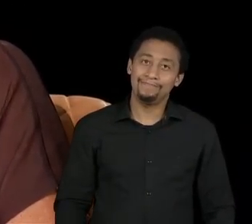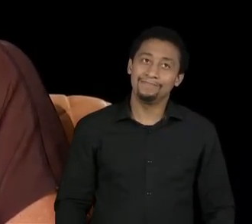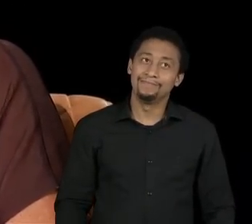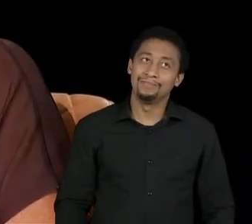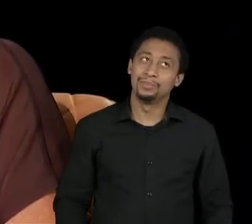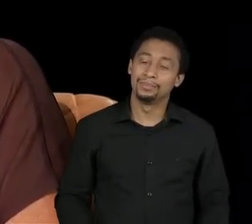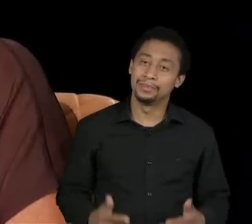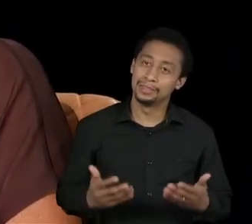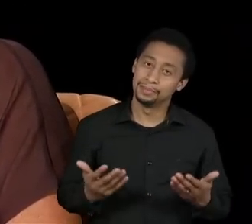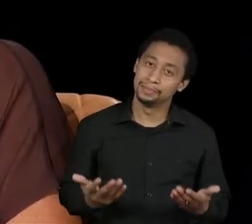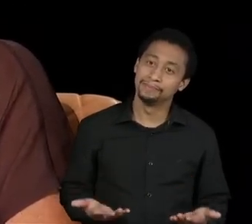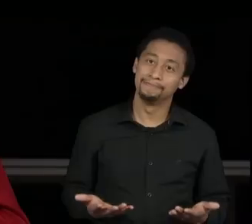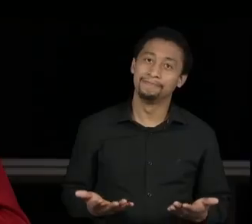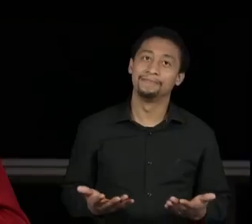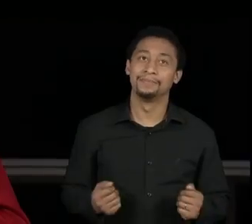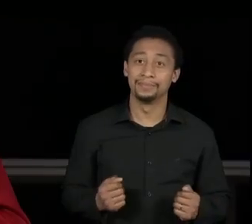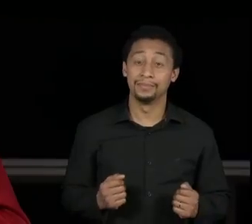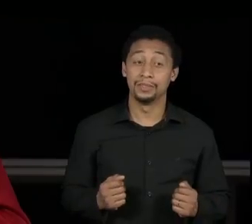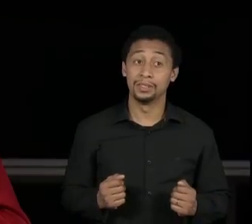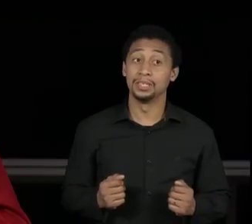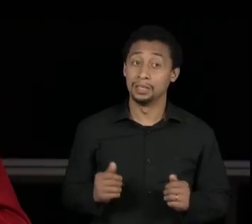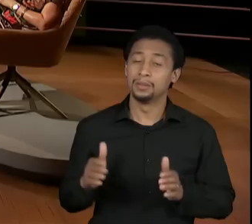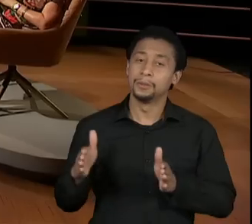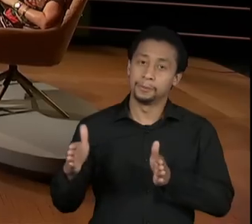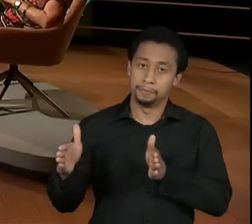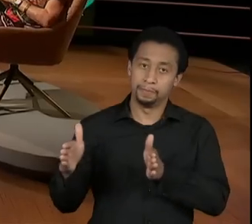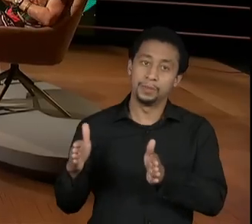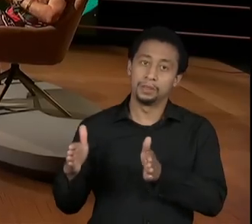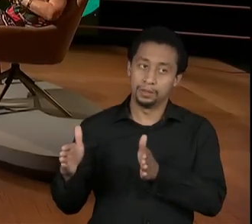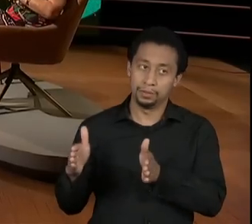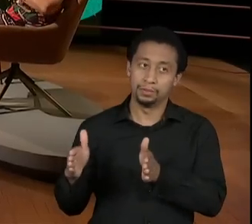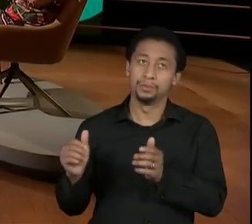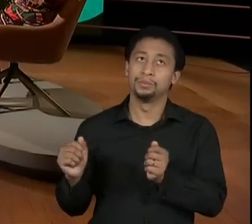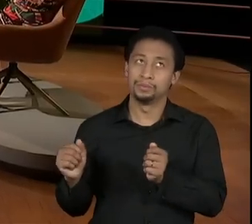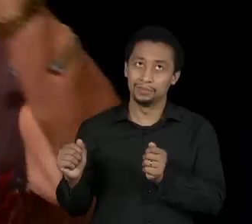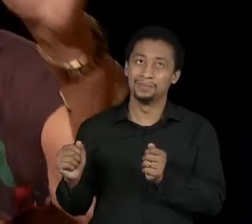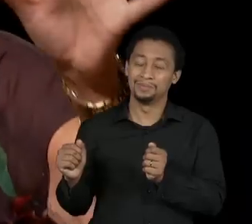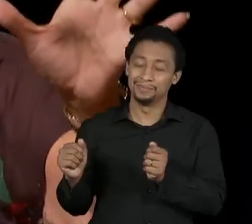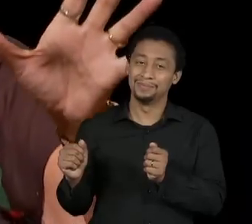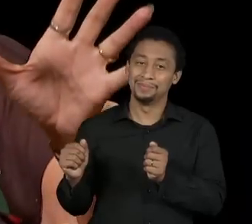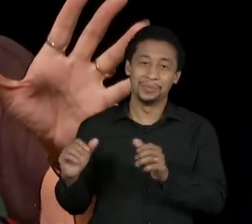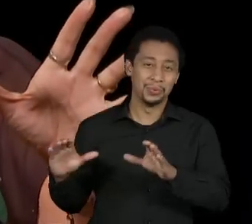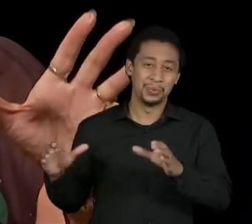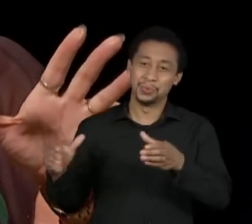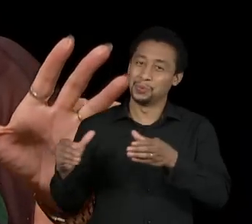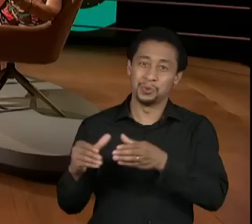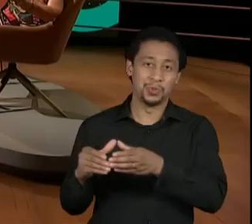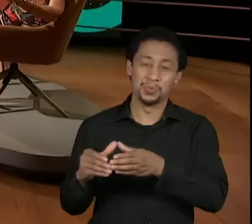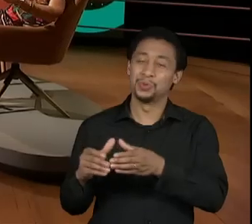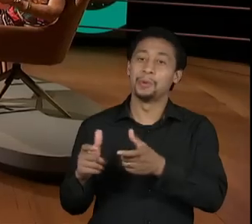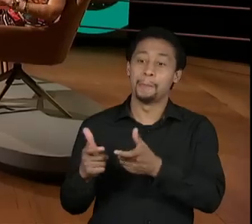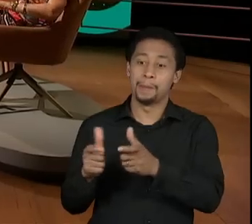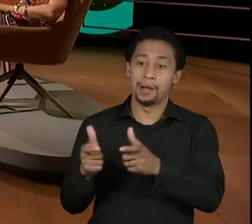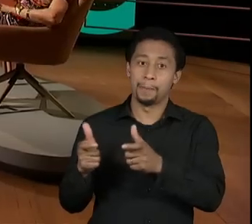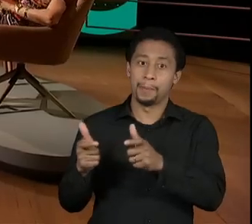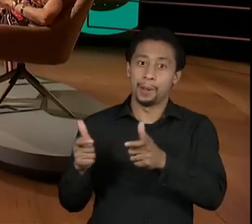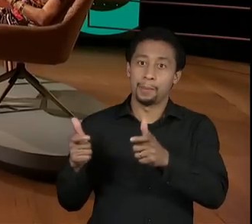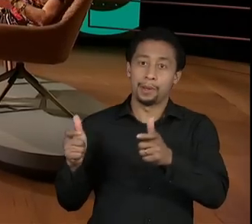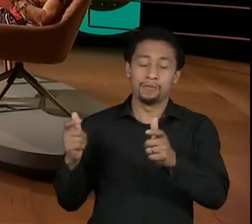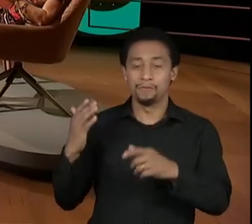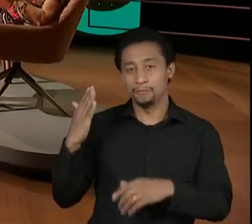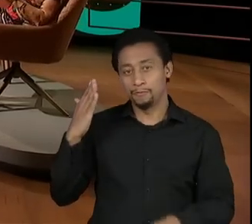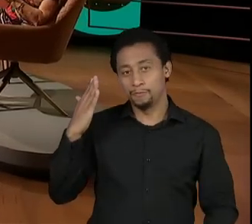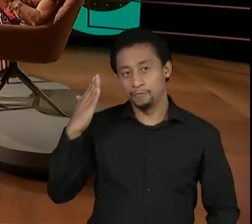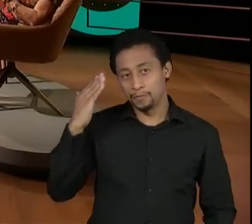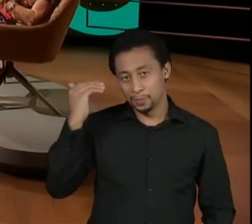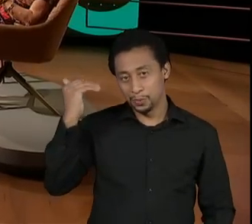Bom, lá nesse período, Cuba estava no auge da expansão. O